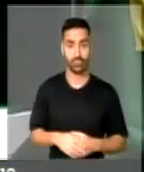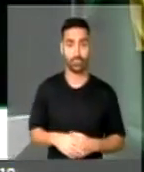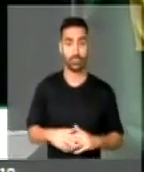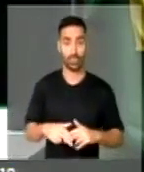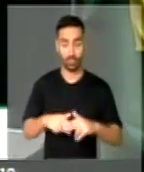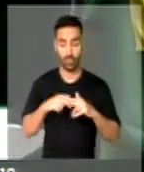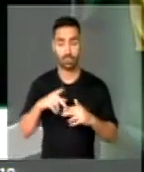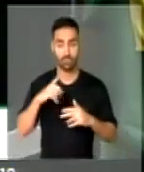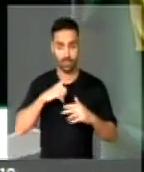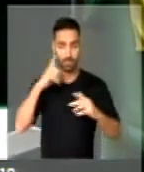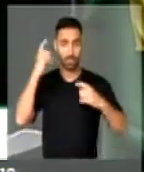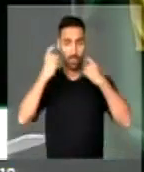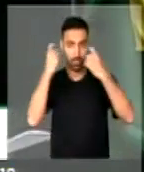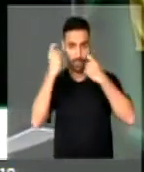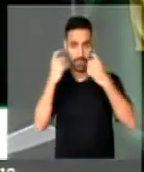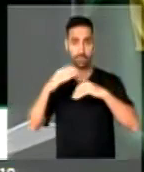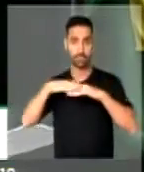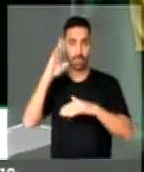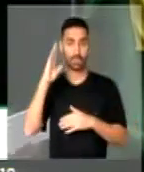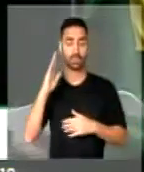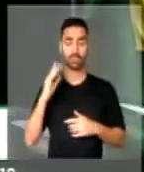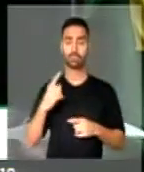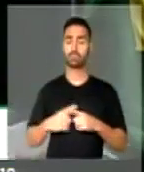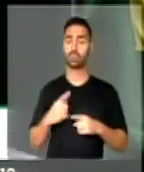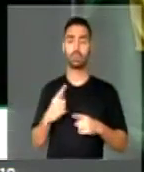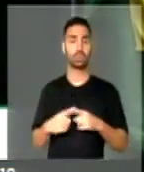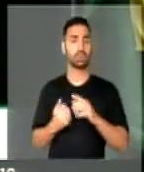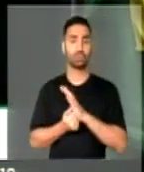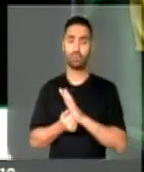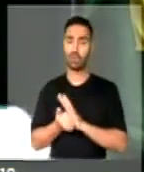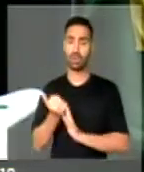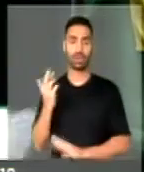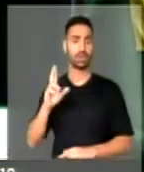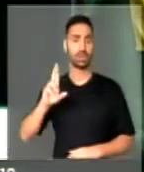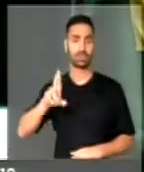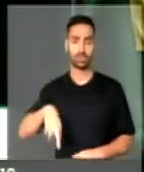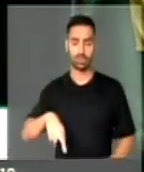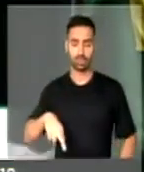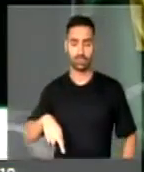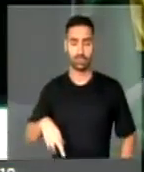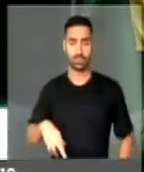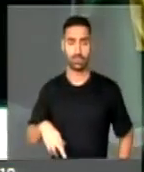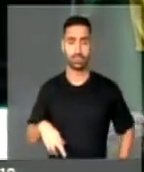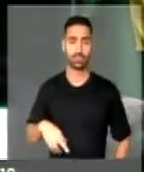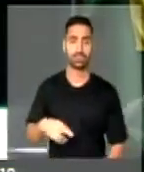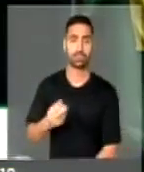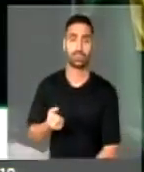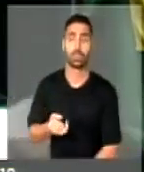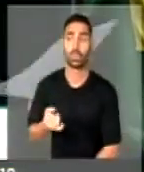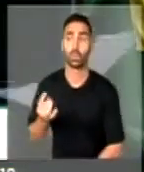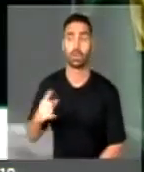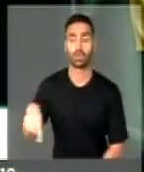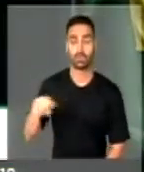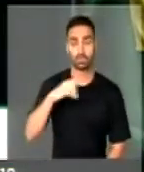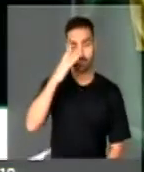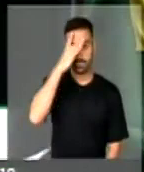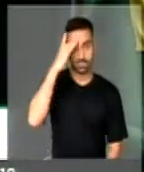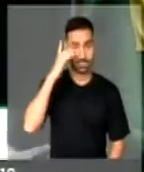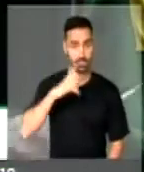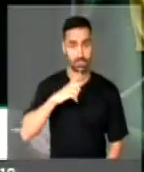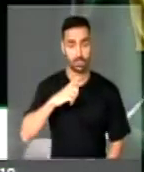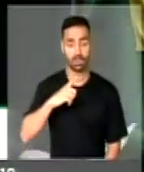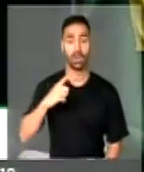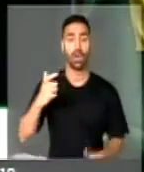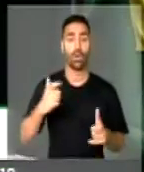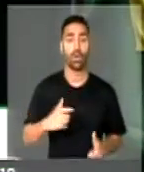as preocupações, por motivos diversos e óbvios. Afinal de contas, quantos nós somos? Aonde estão essas pessoas? O